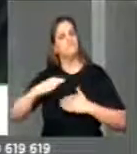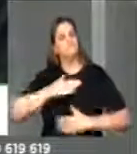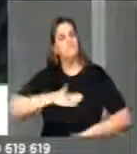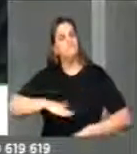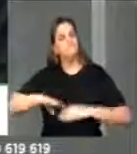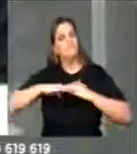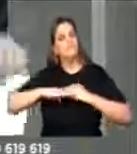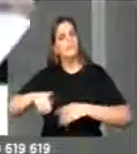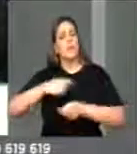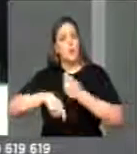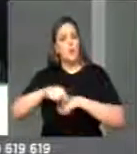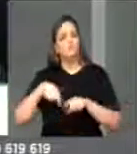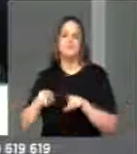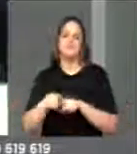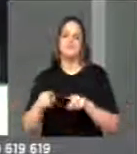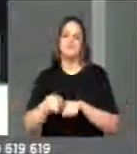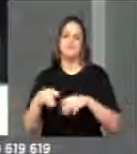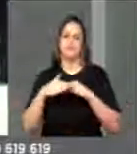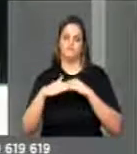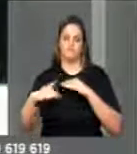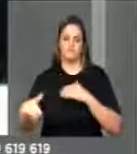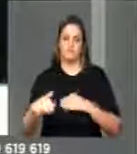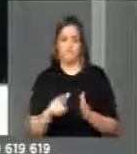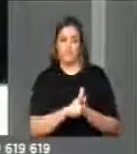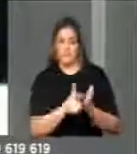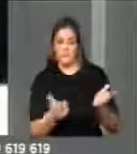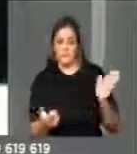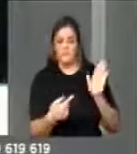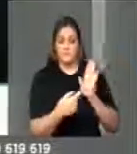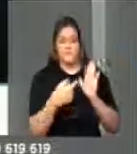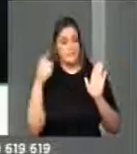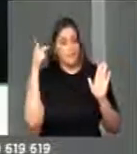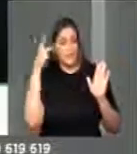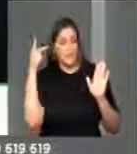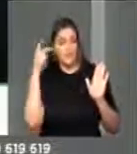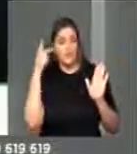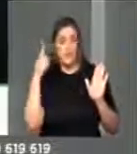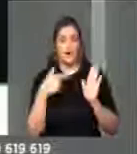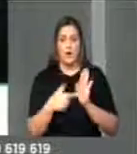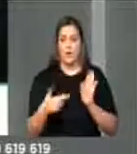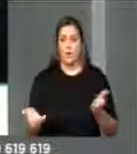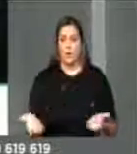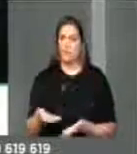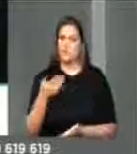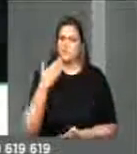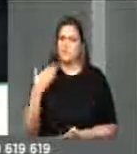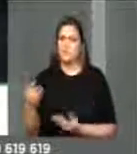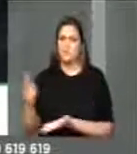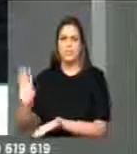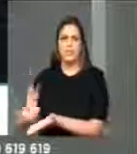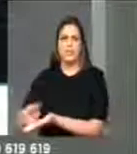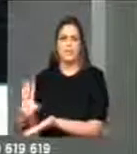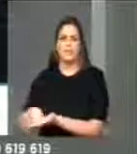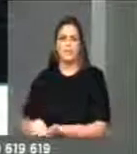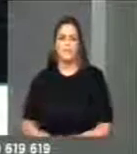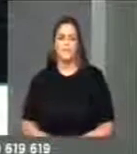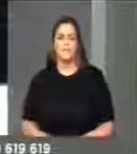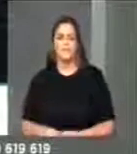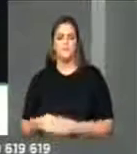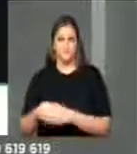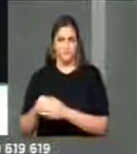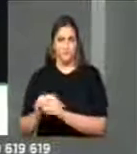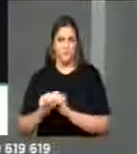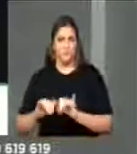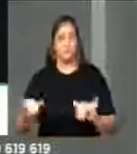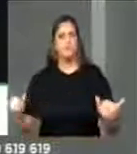Aqui eu tenho o editorial do Estado de São Paulo de hoje, que eu peço a transcrição na íntegra, o fim do torpor, que